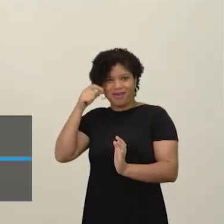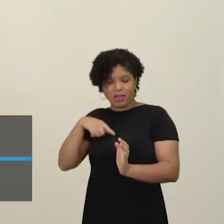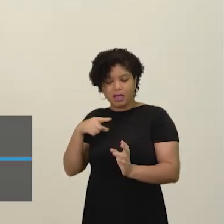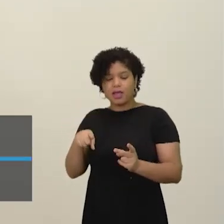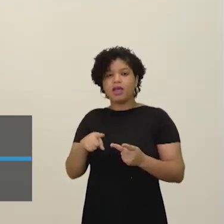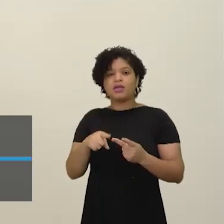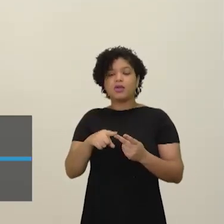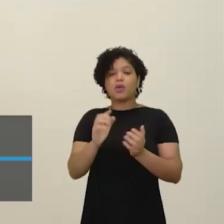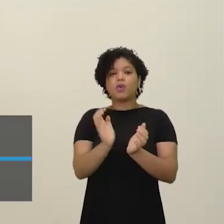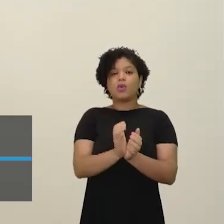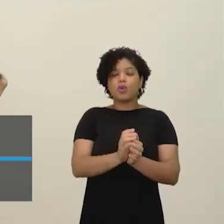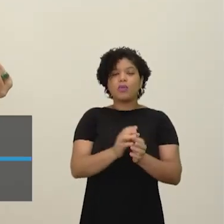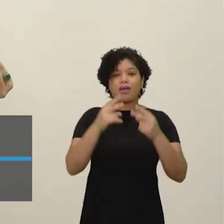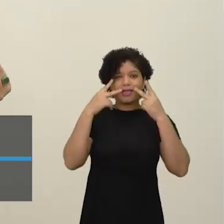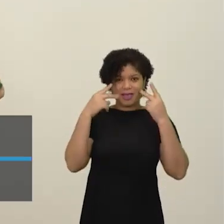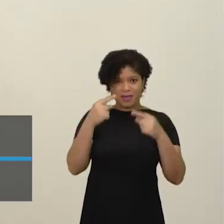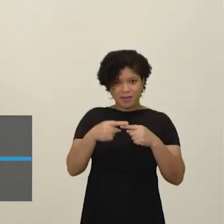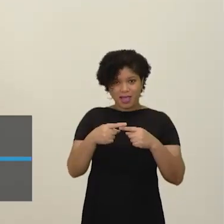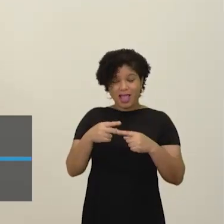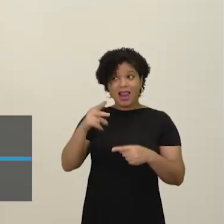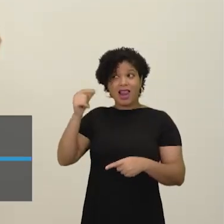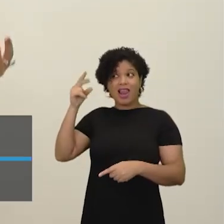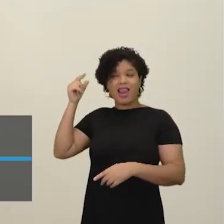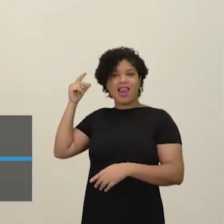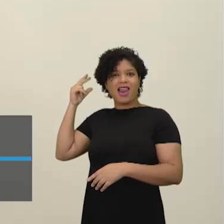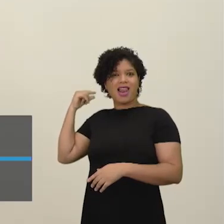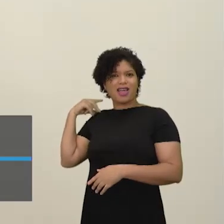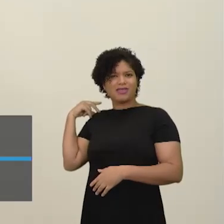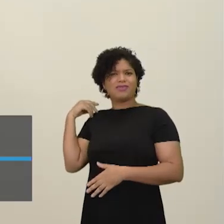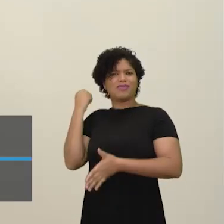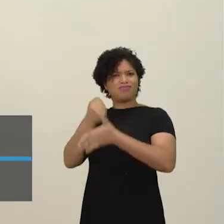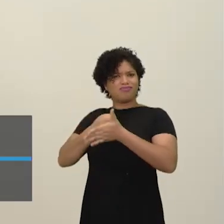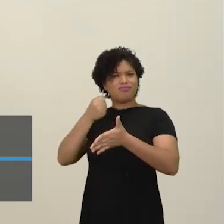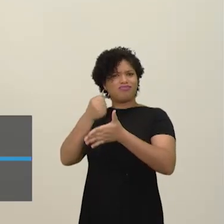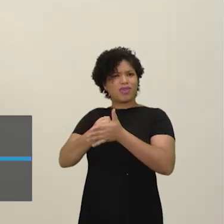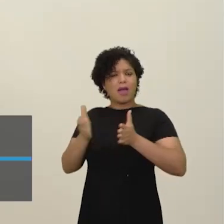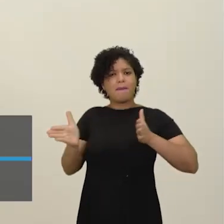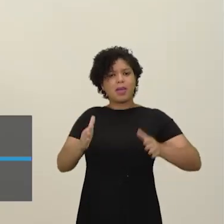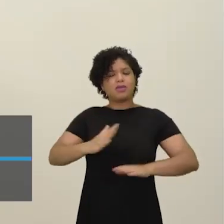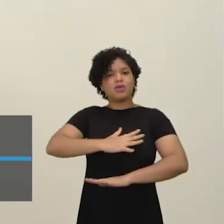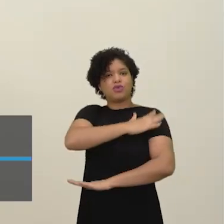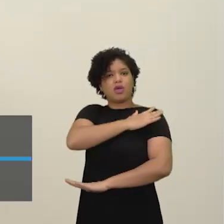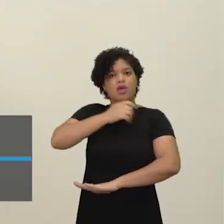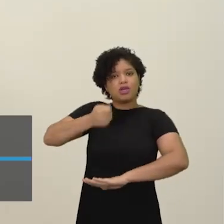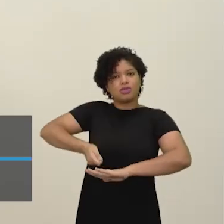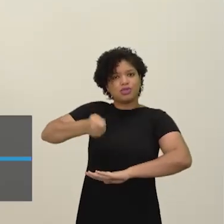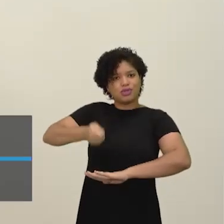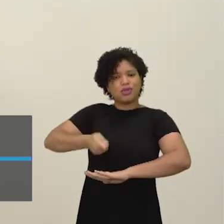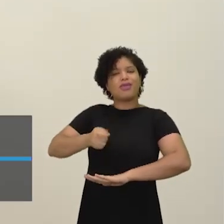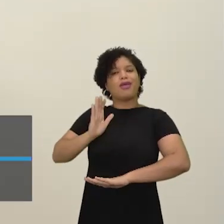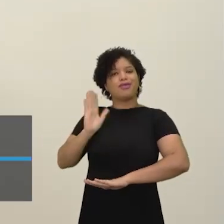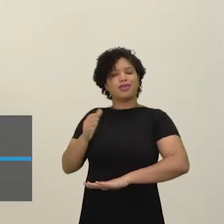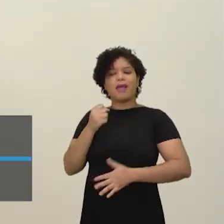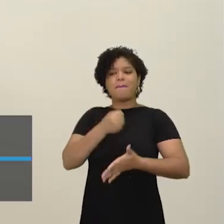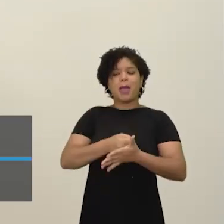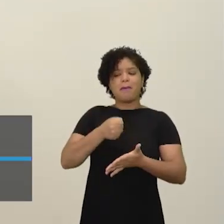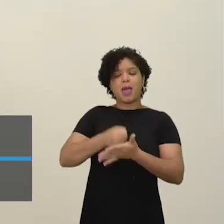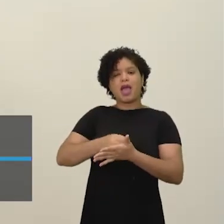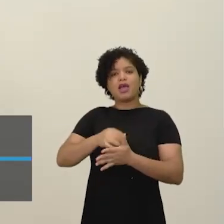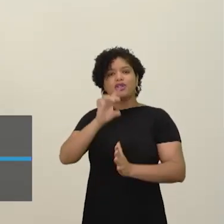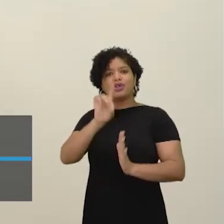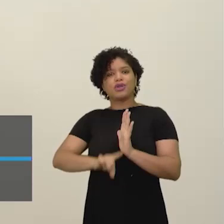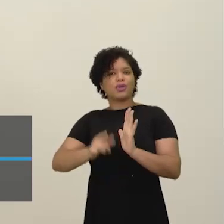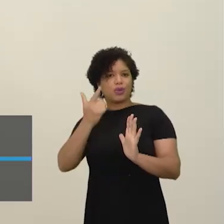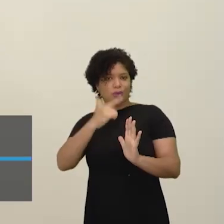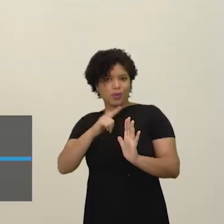vocês se lembram que esses grupos já estavam em luta lá durante a ditadura? Então, na Constituição, eles conseguem alguns direitos.